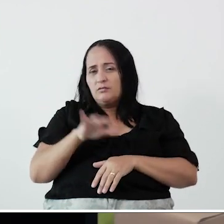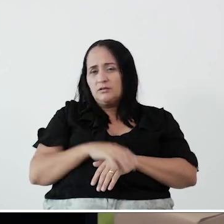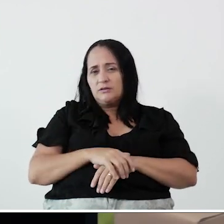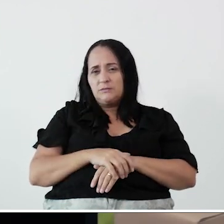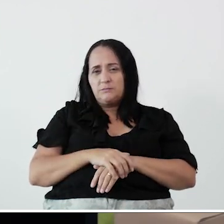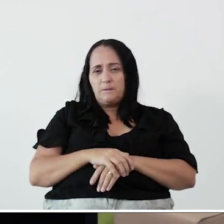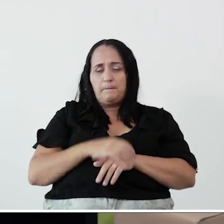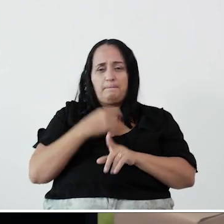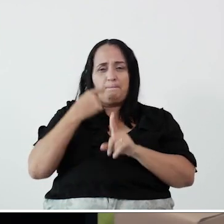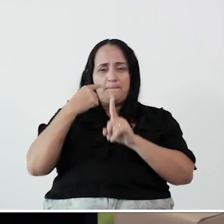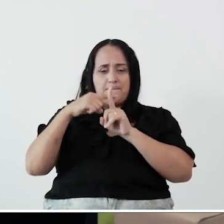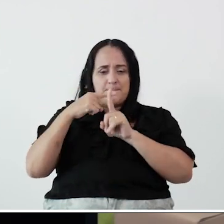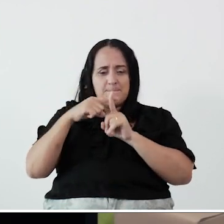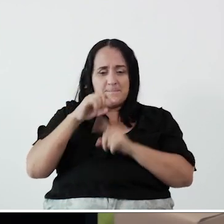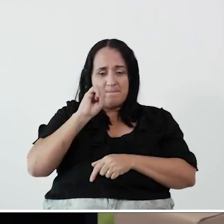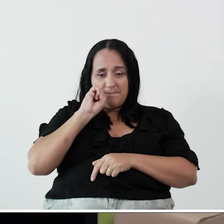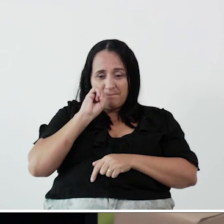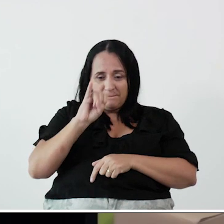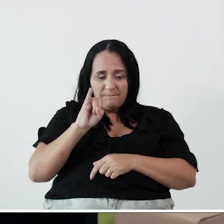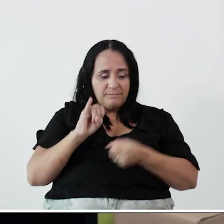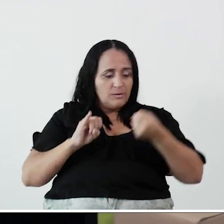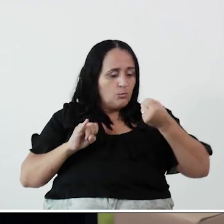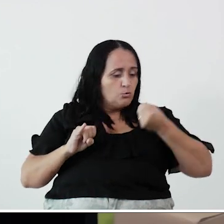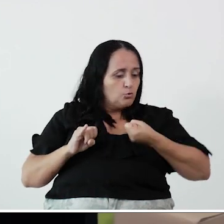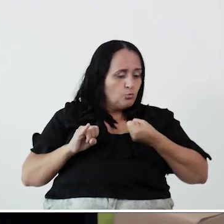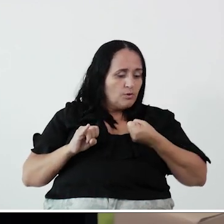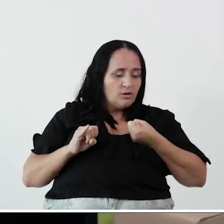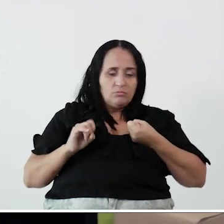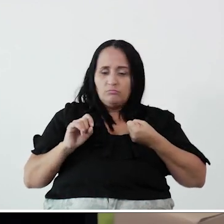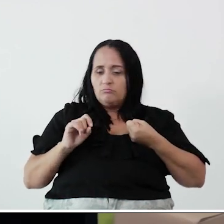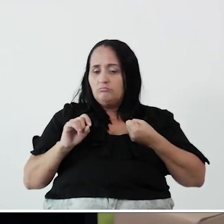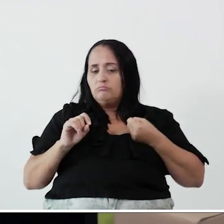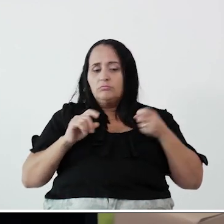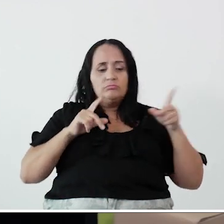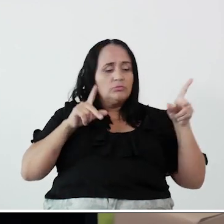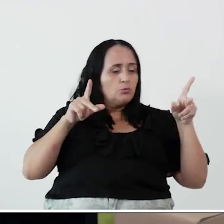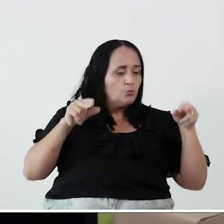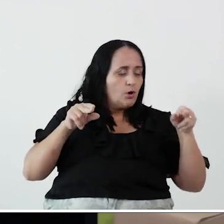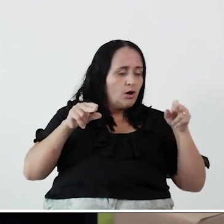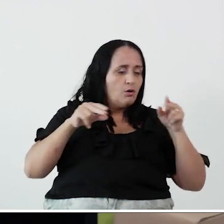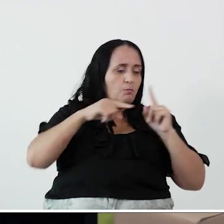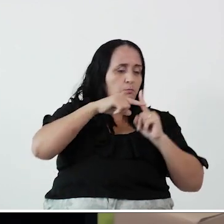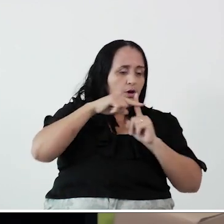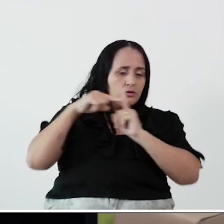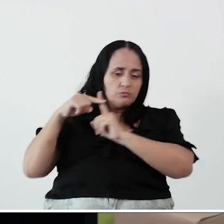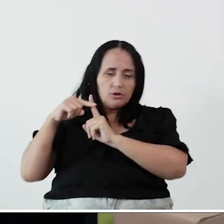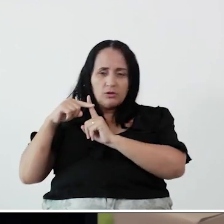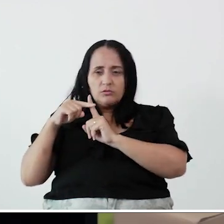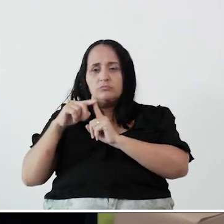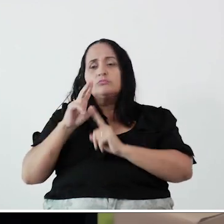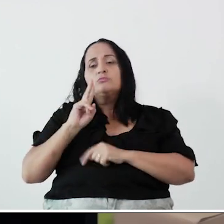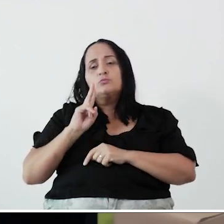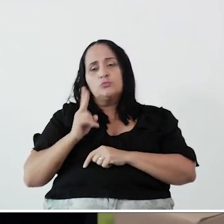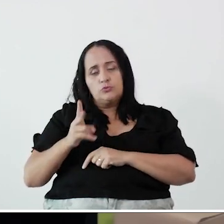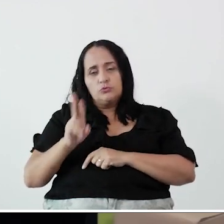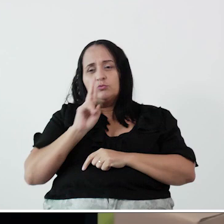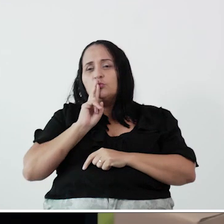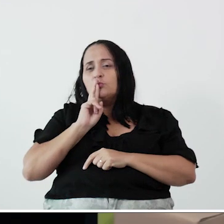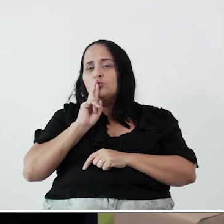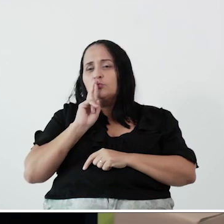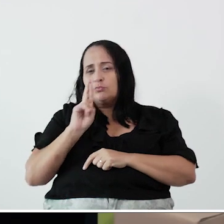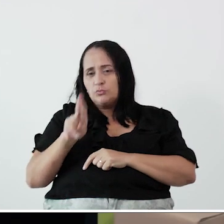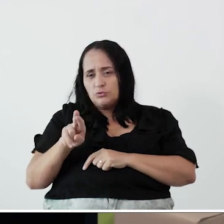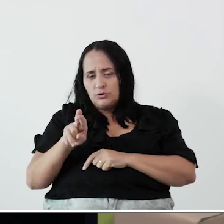se os números têm sinais iguais, o resultado é o mesmo, a gente conserva o mesmo resultado.